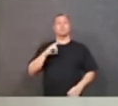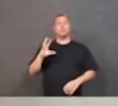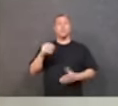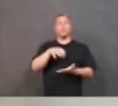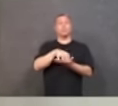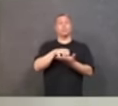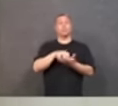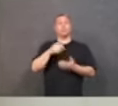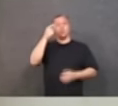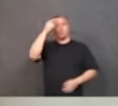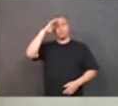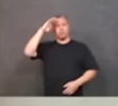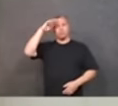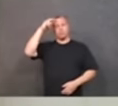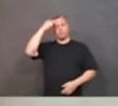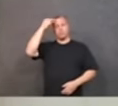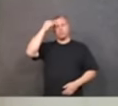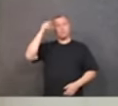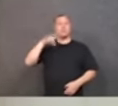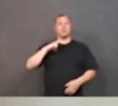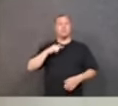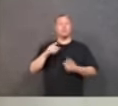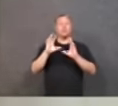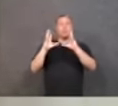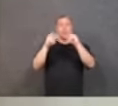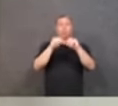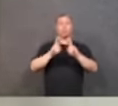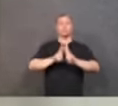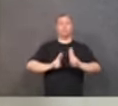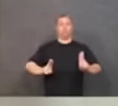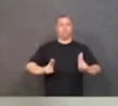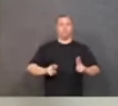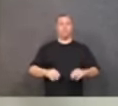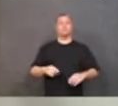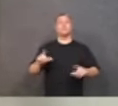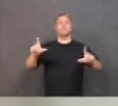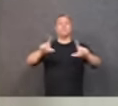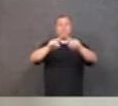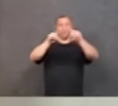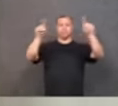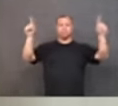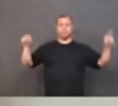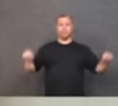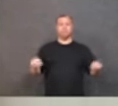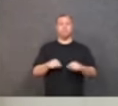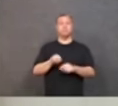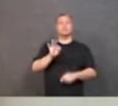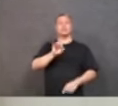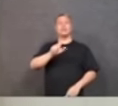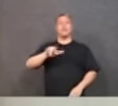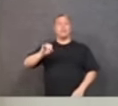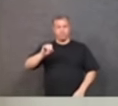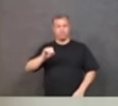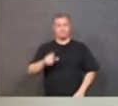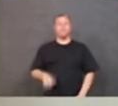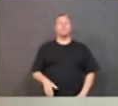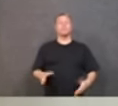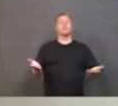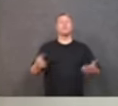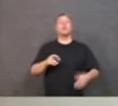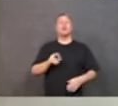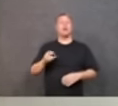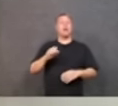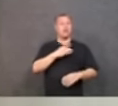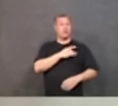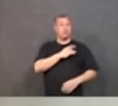principalmente nos telões que foram instalados nos campi da Universidade Federal de Uberlândia. Bom, os candidatos, como também os representantes das chapas, conhecem as